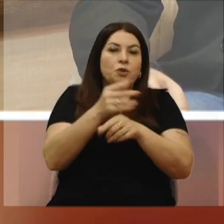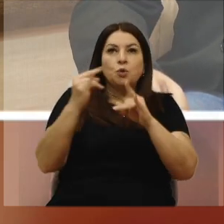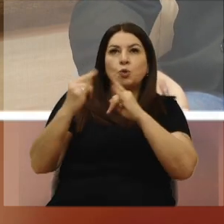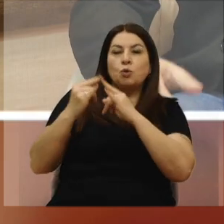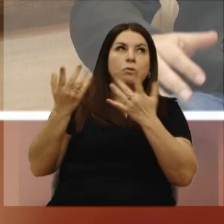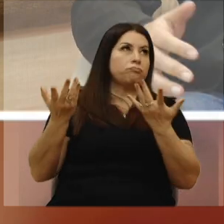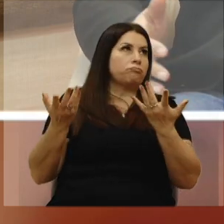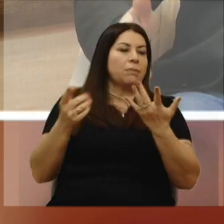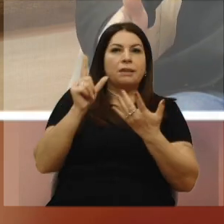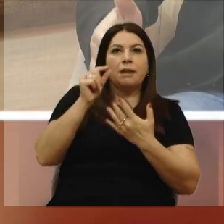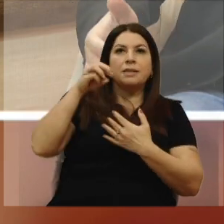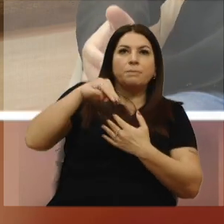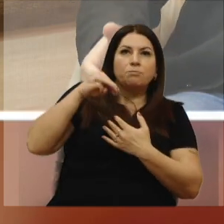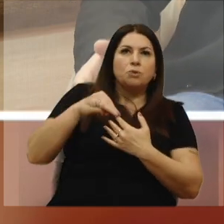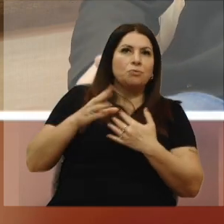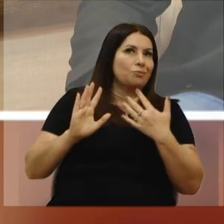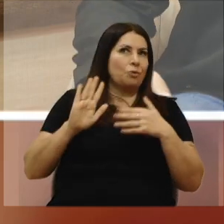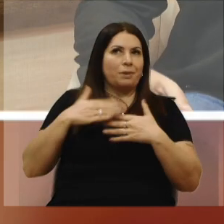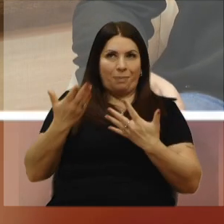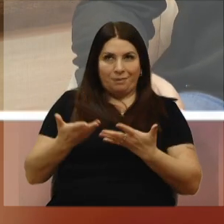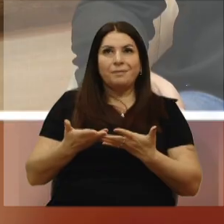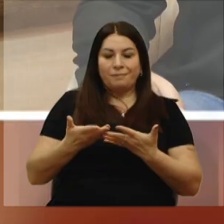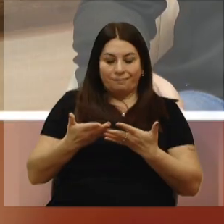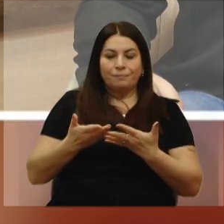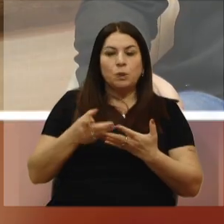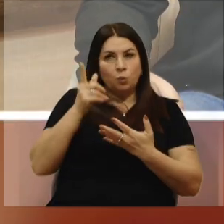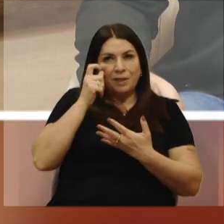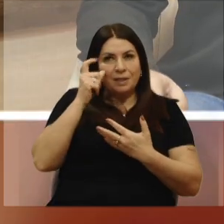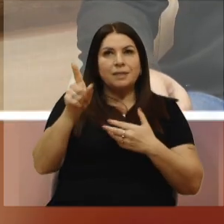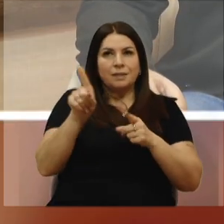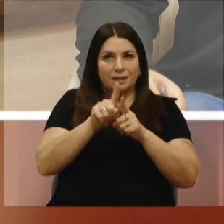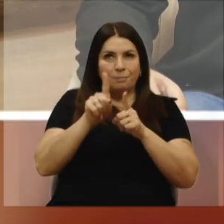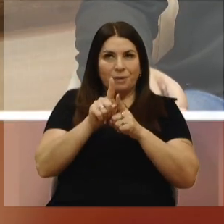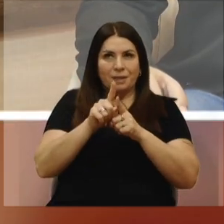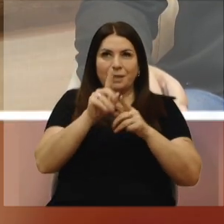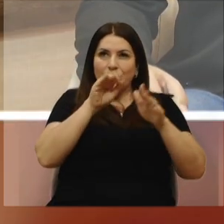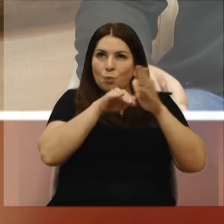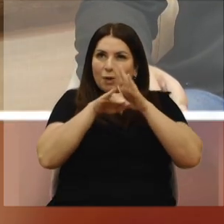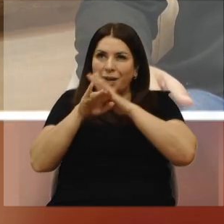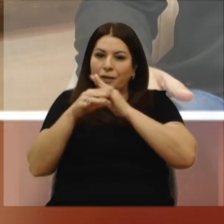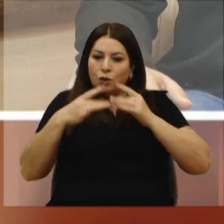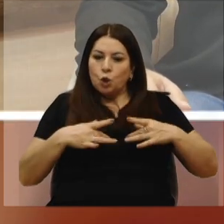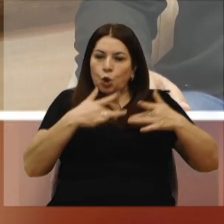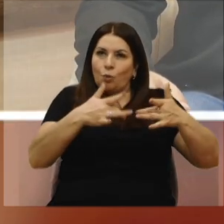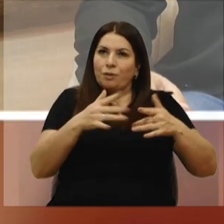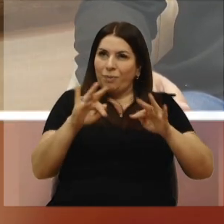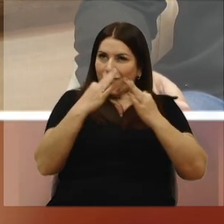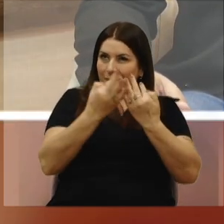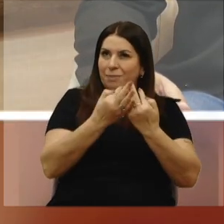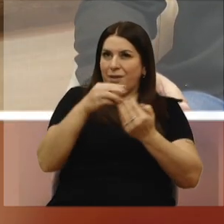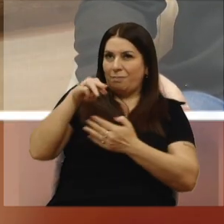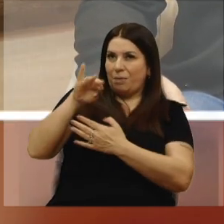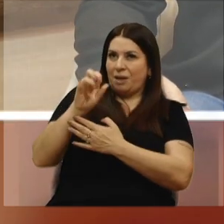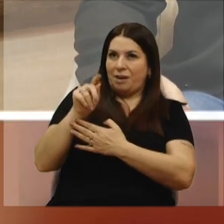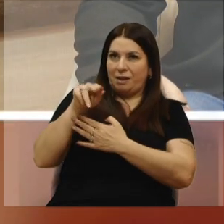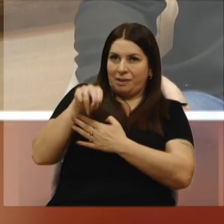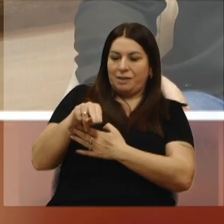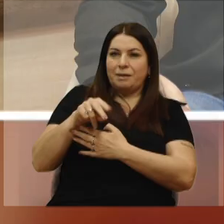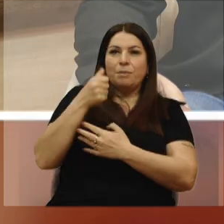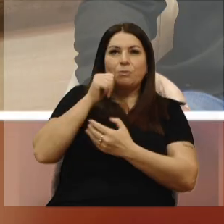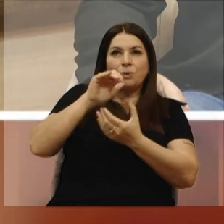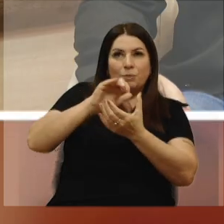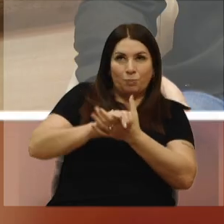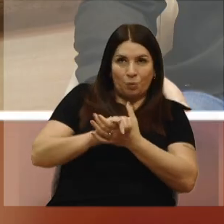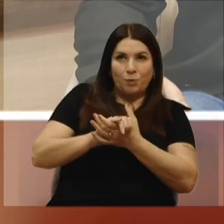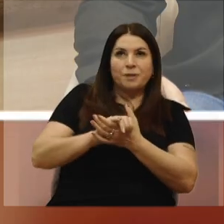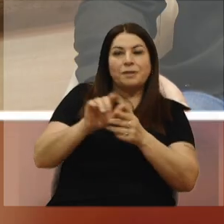vídeo institucional de 10 minutos, mais até. E o que é interessante nesse acervo, que foi todo ele doado pela família, né, do Michelin Filmes,